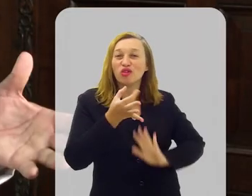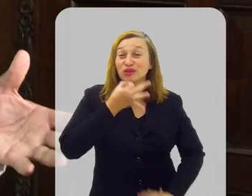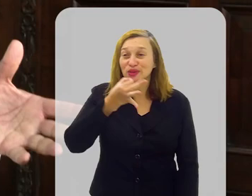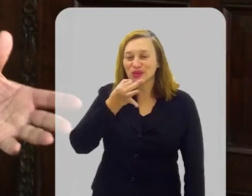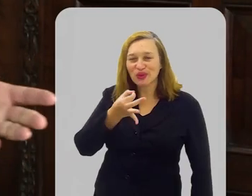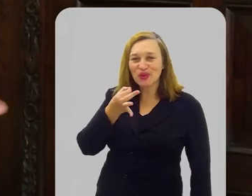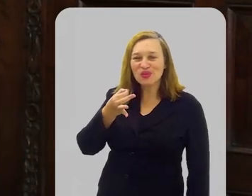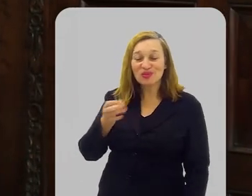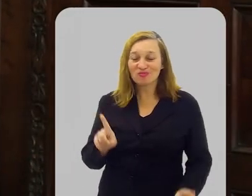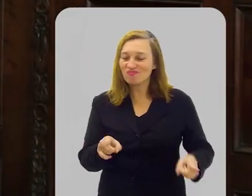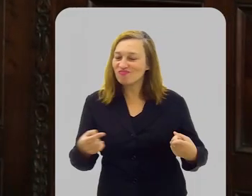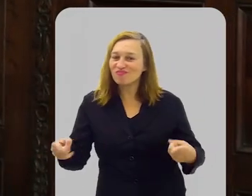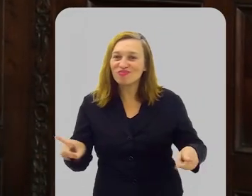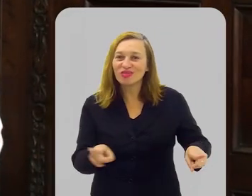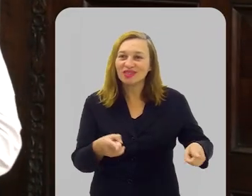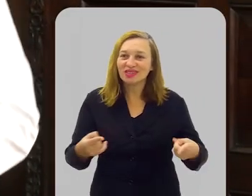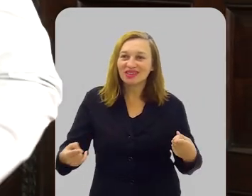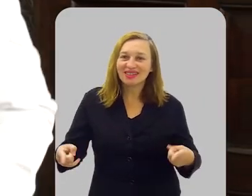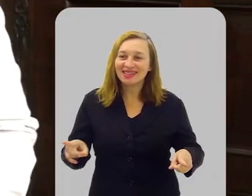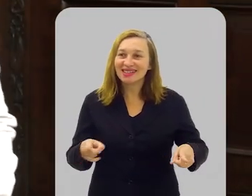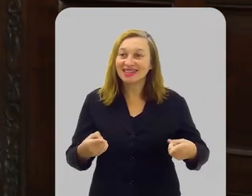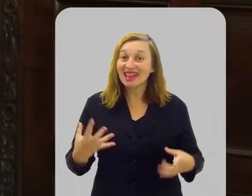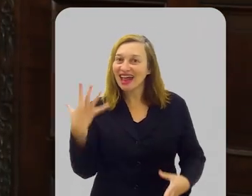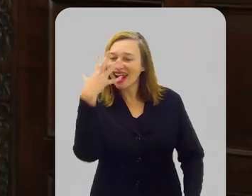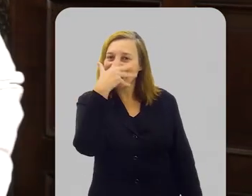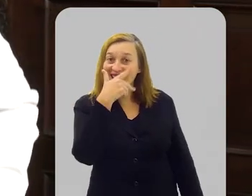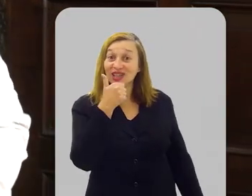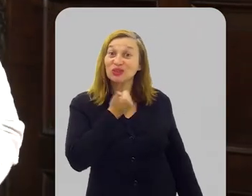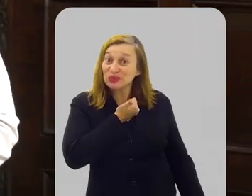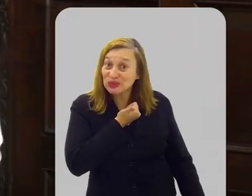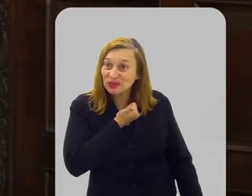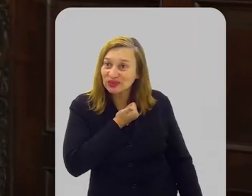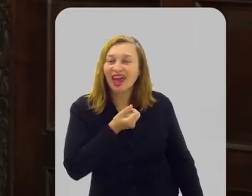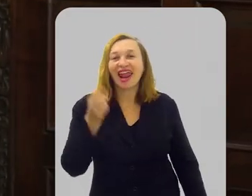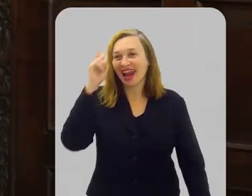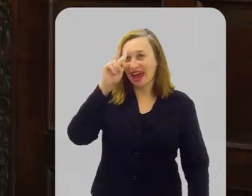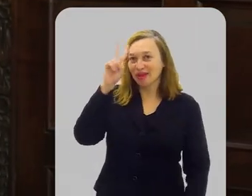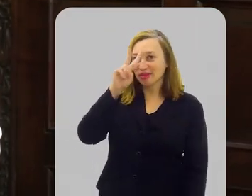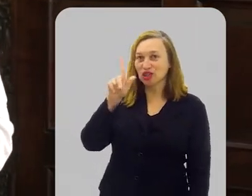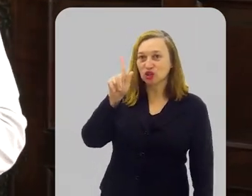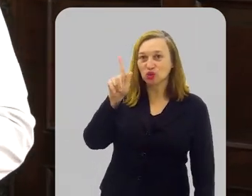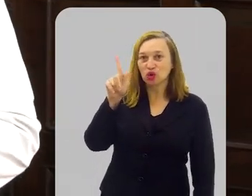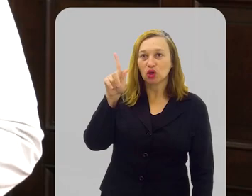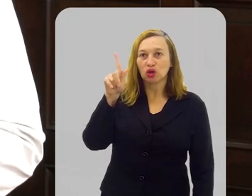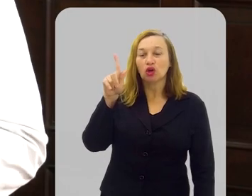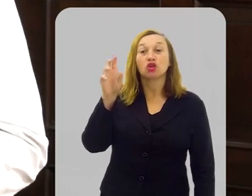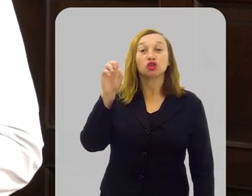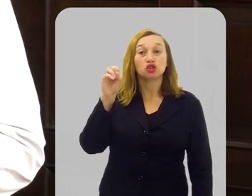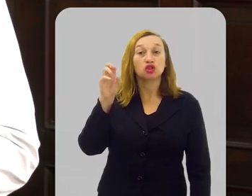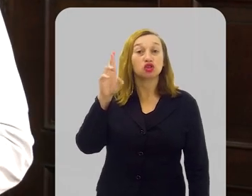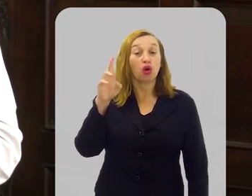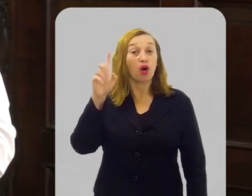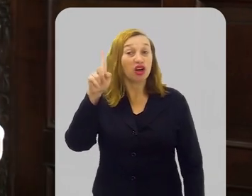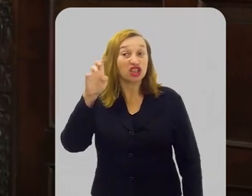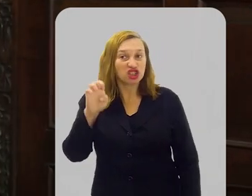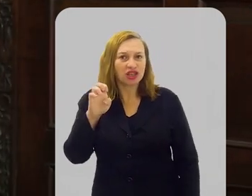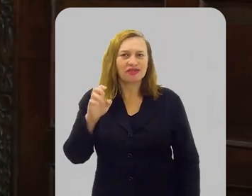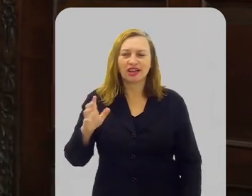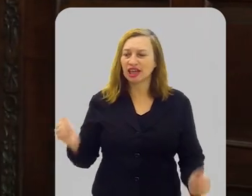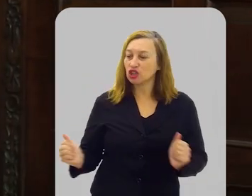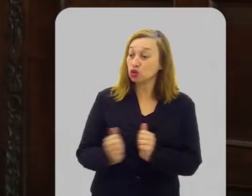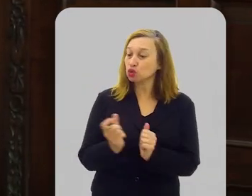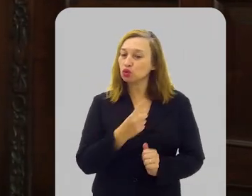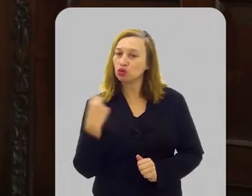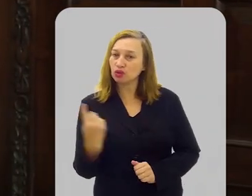Louvor, som no ar, trazendo música, entretenimento. Tá bonito, tá bonito, tá bonito demais. Lembrei do Jorge Dom, que vai estar aqui no programa com a